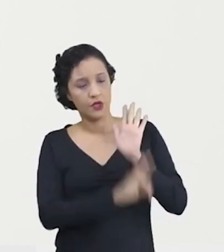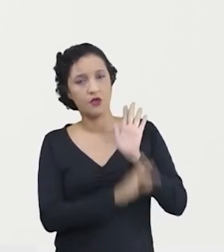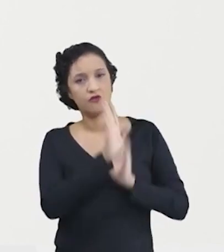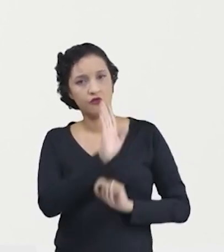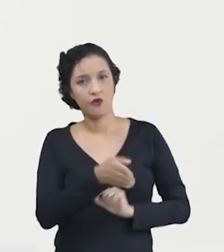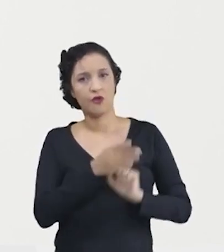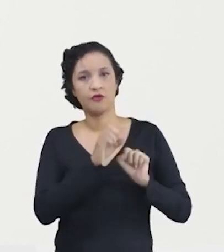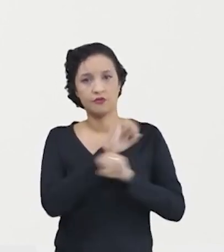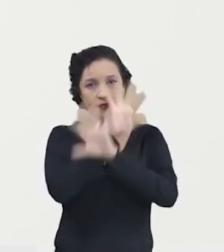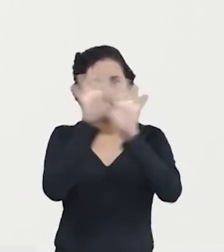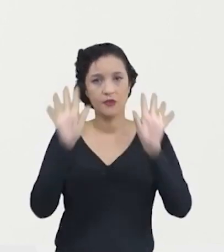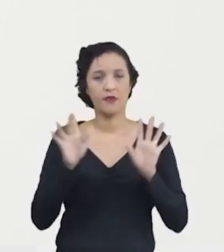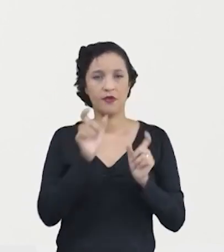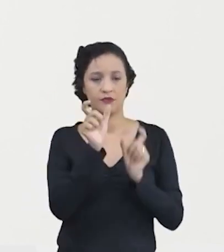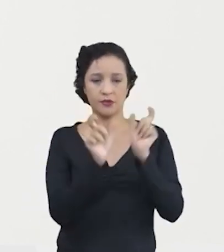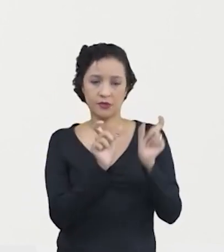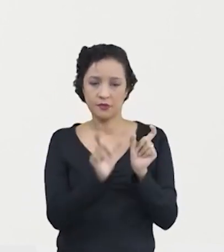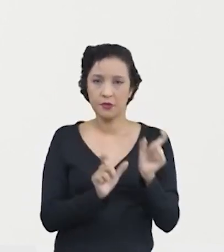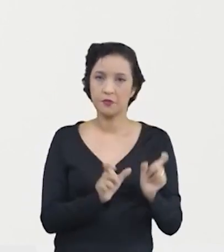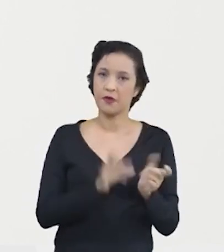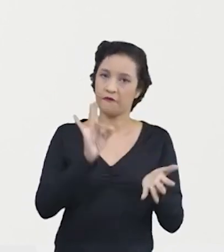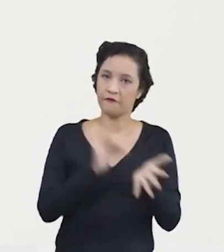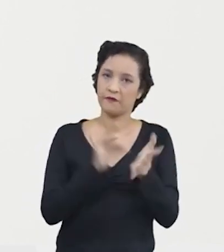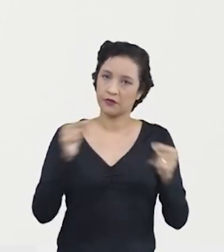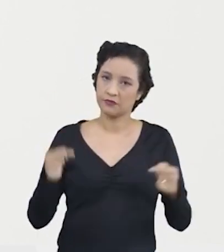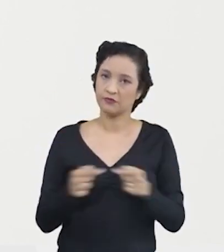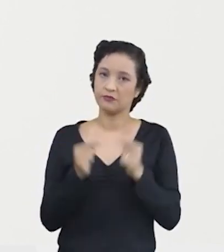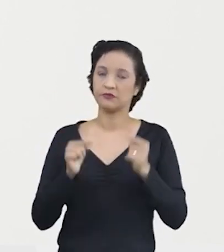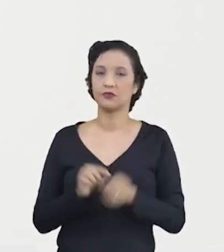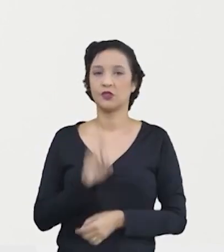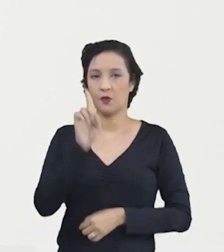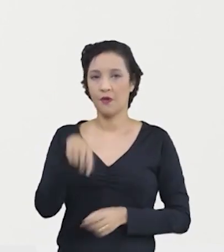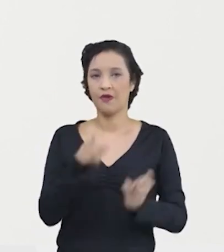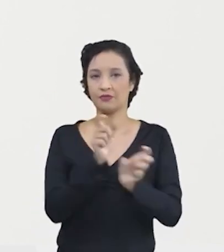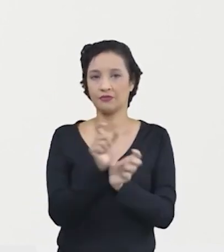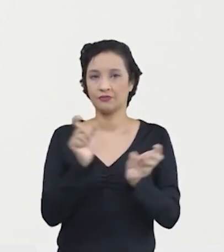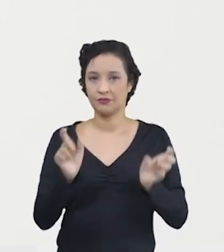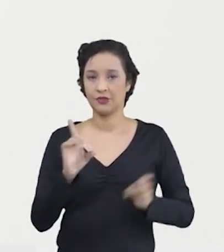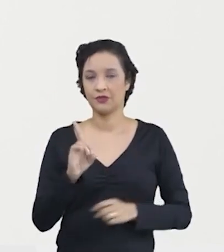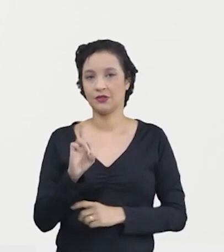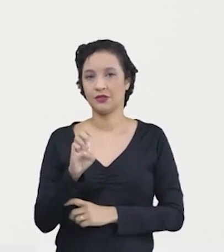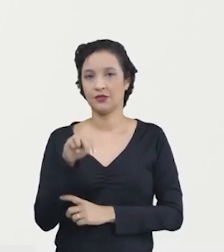figurado. Logo, ele é da linguagem denotativa.